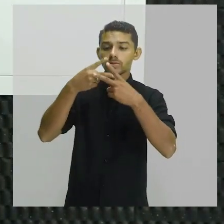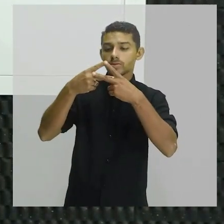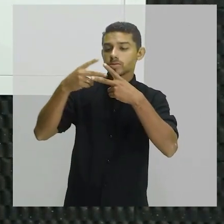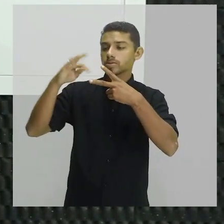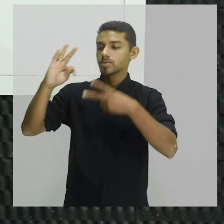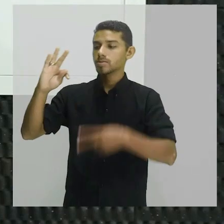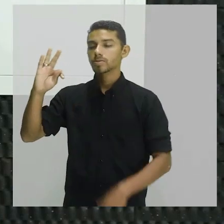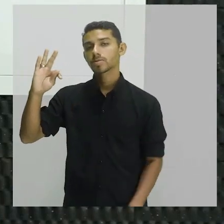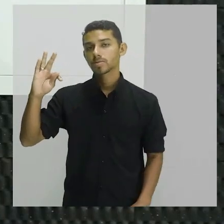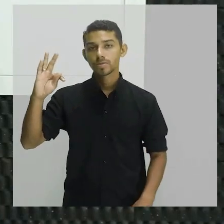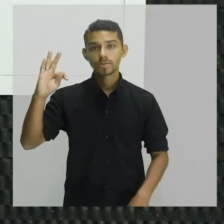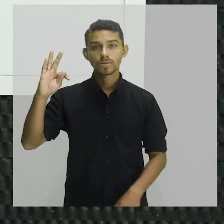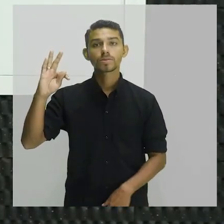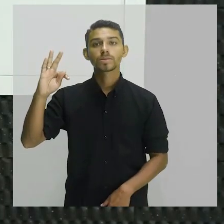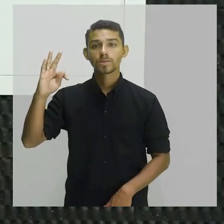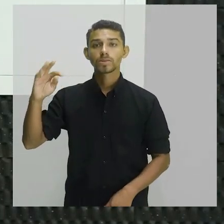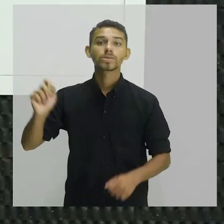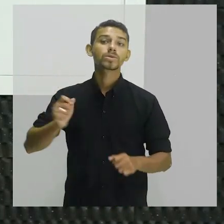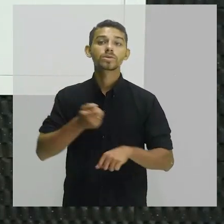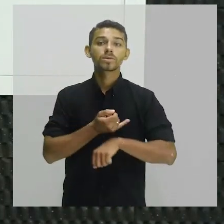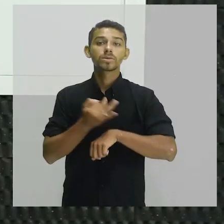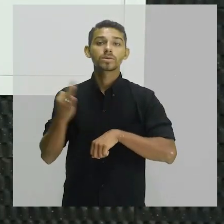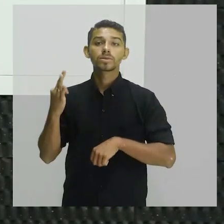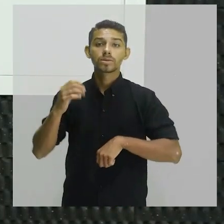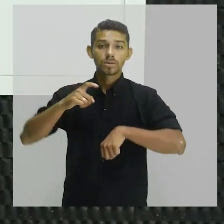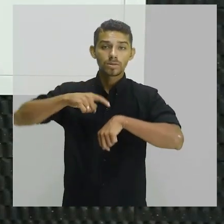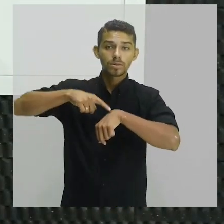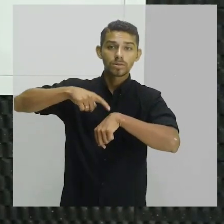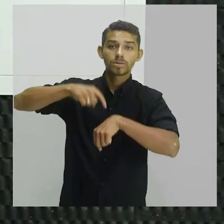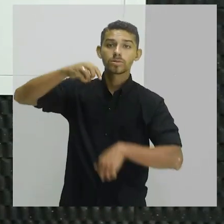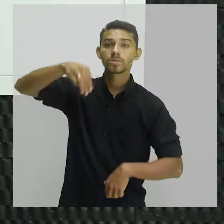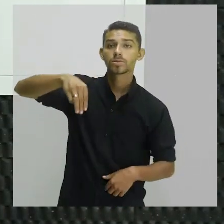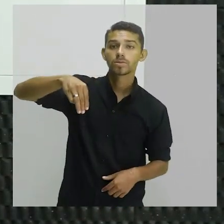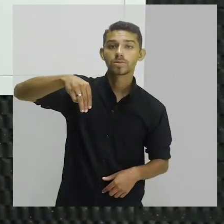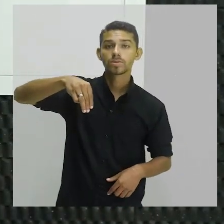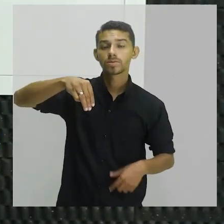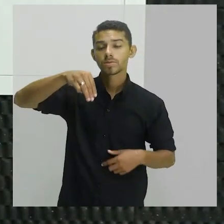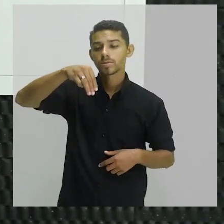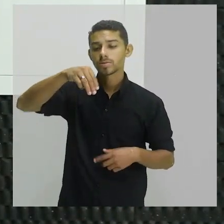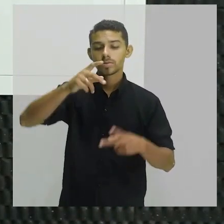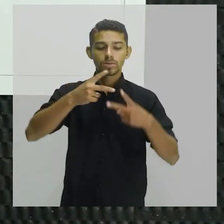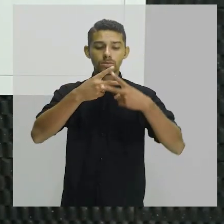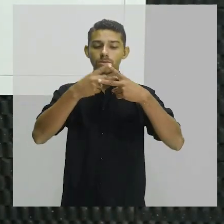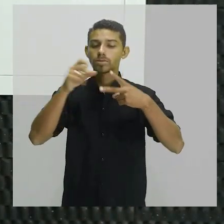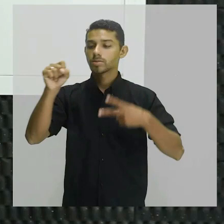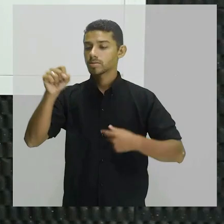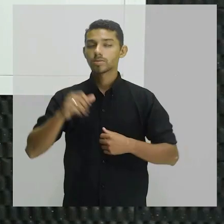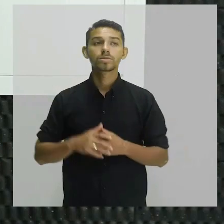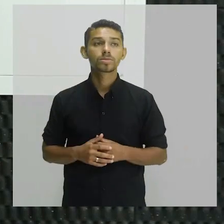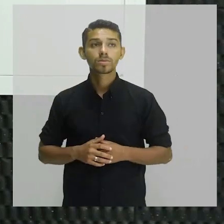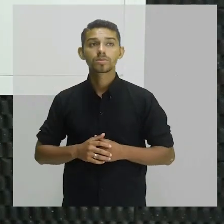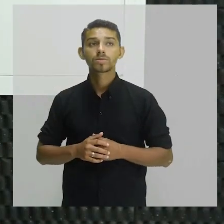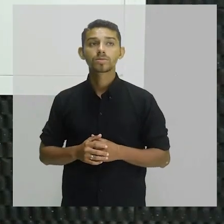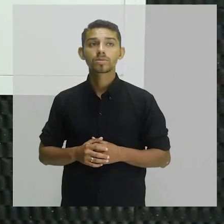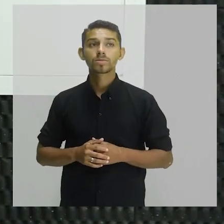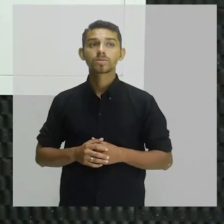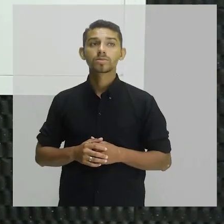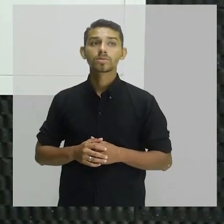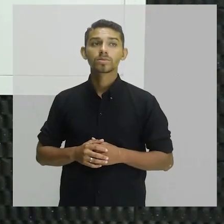tempo isso aconteceu e quantos metros ele percorreu, tá ok? Então é o seguinte, nós podemos utilizar